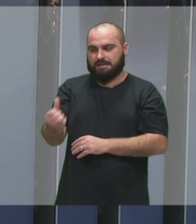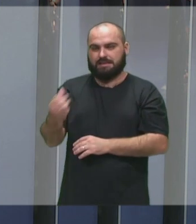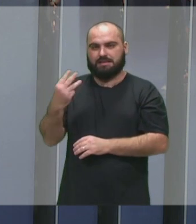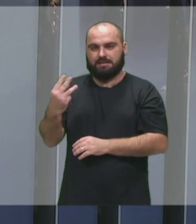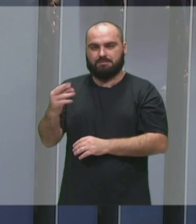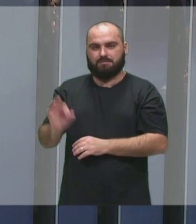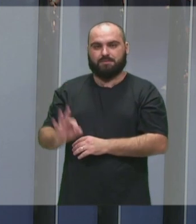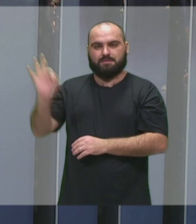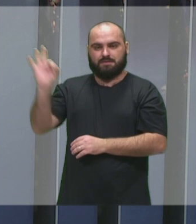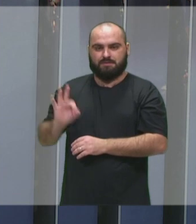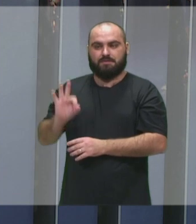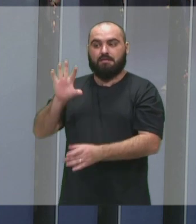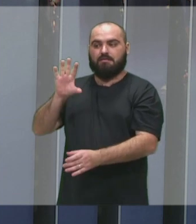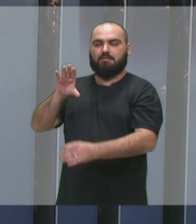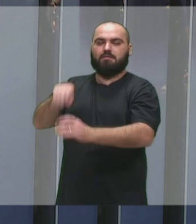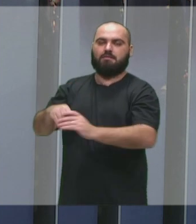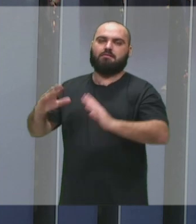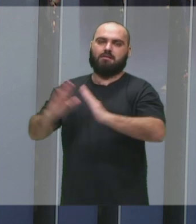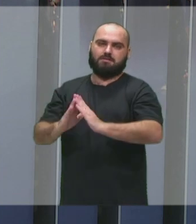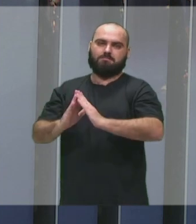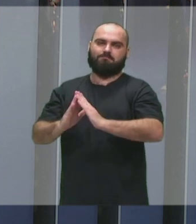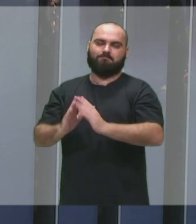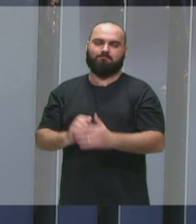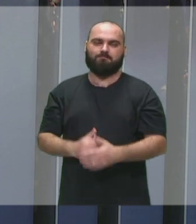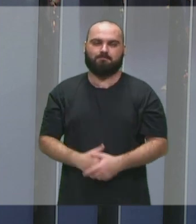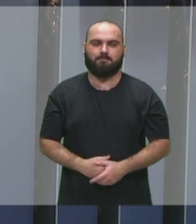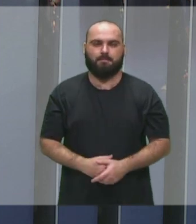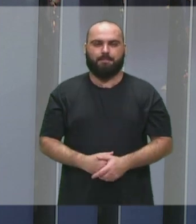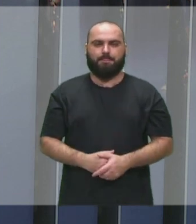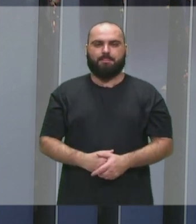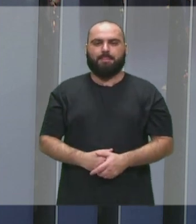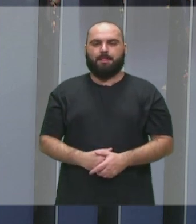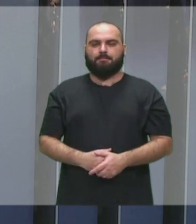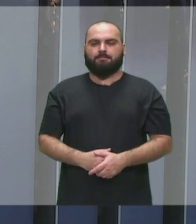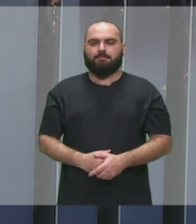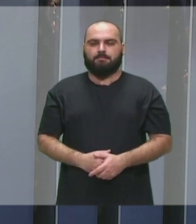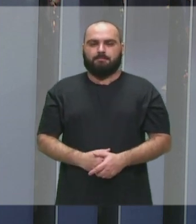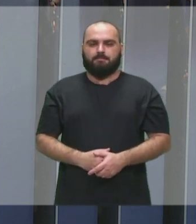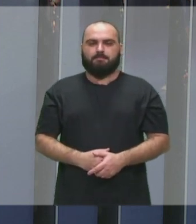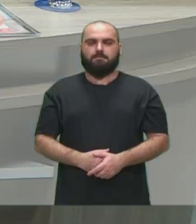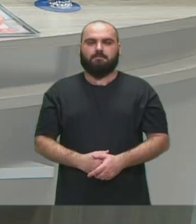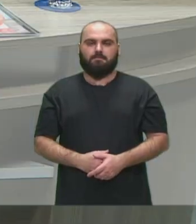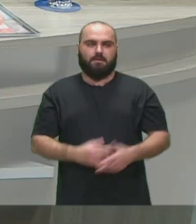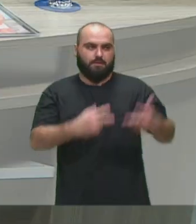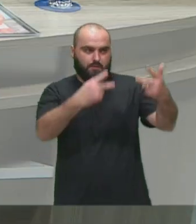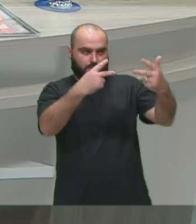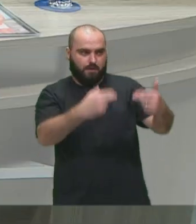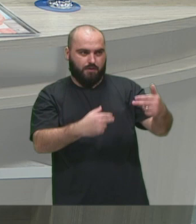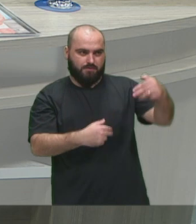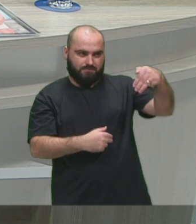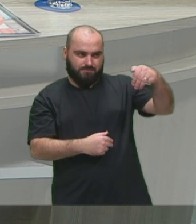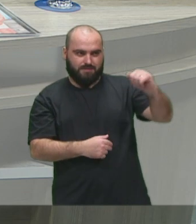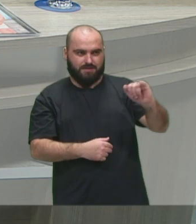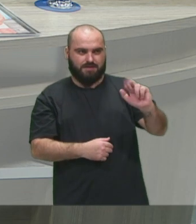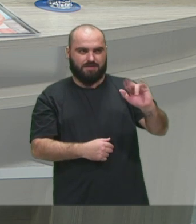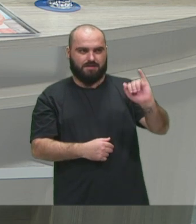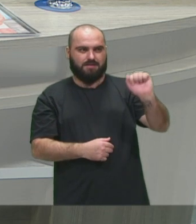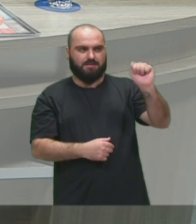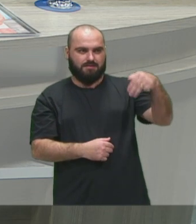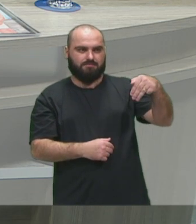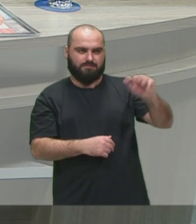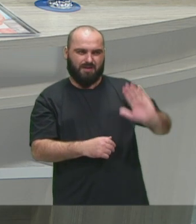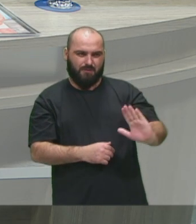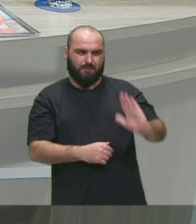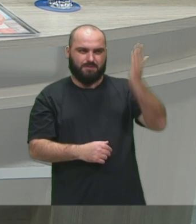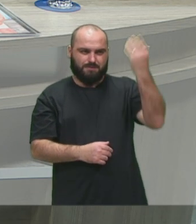cometido dentro de casa. Assim como, Miriam, infelizmente, né, aconteceu com você